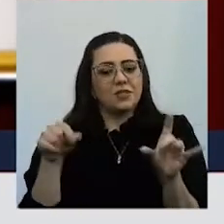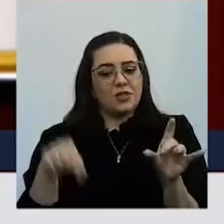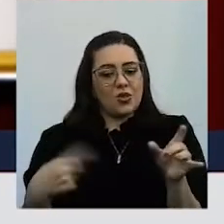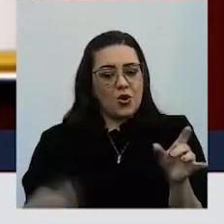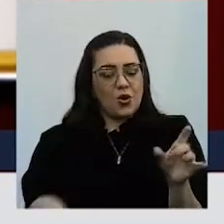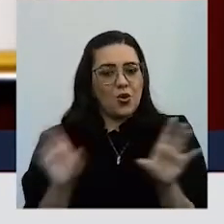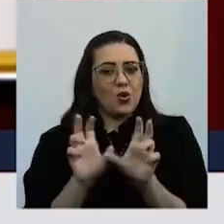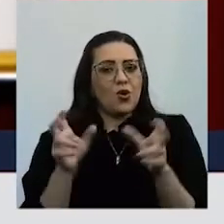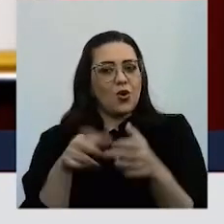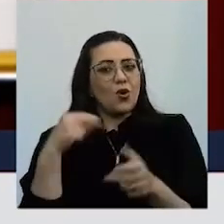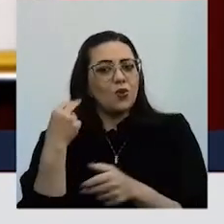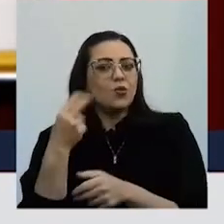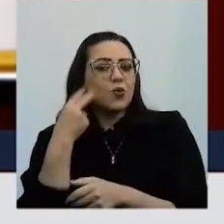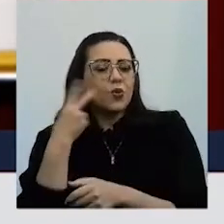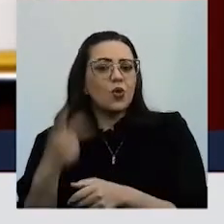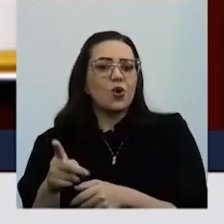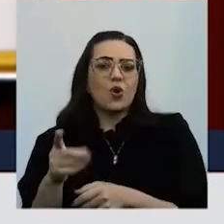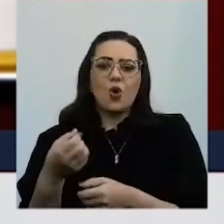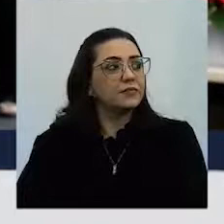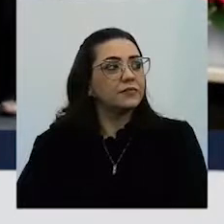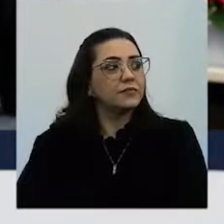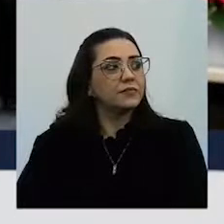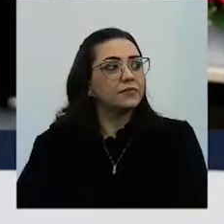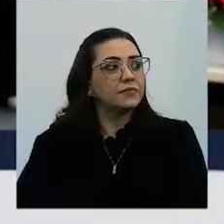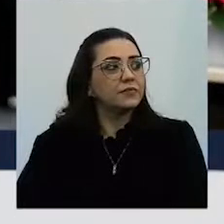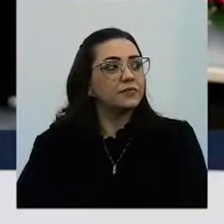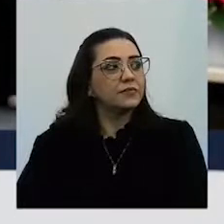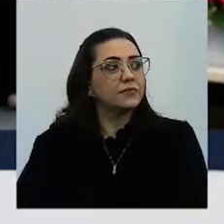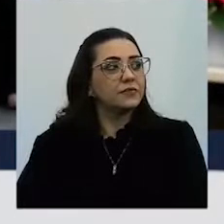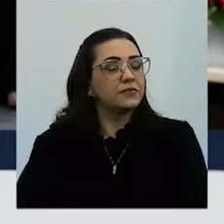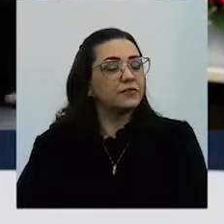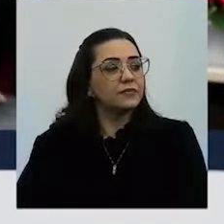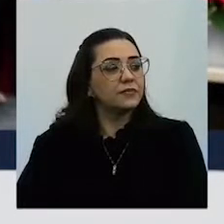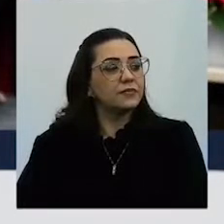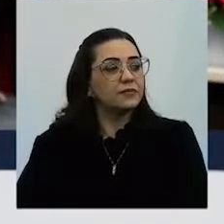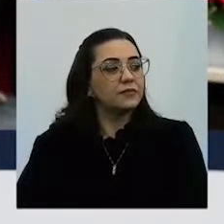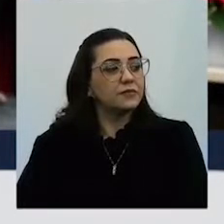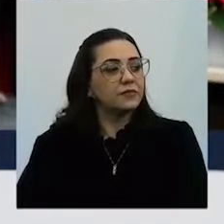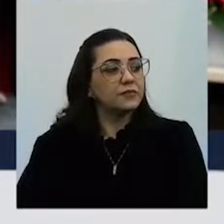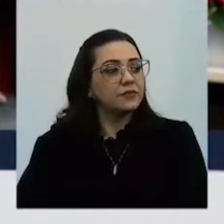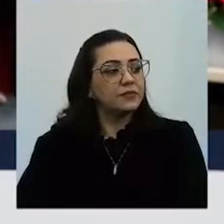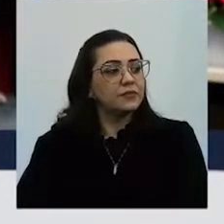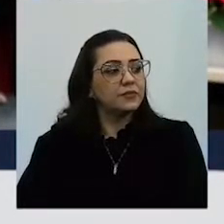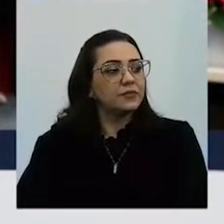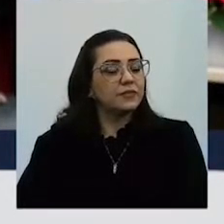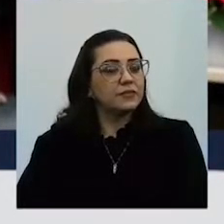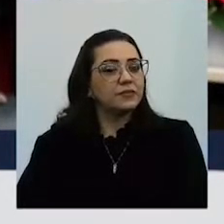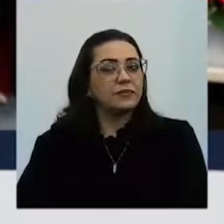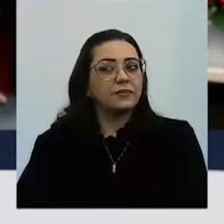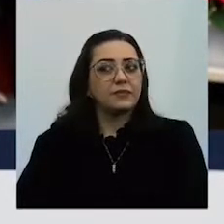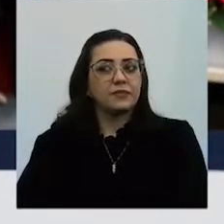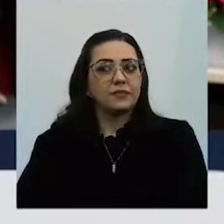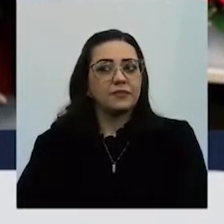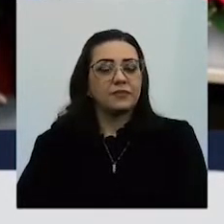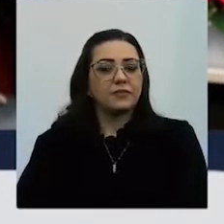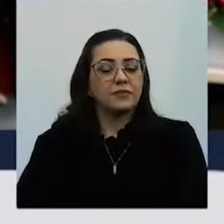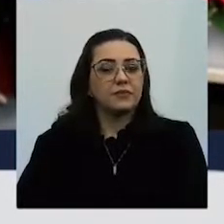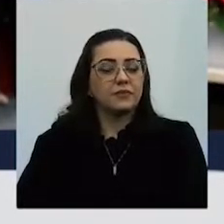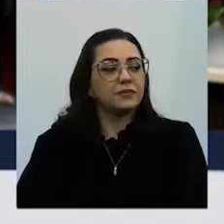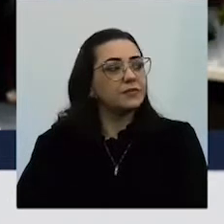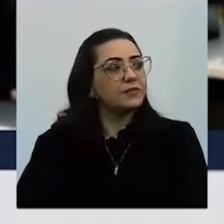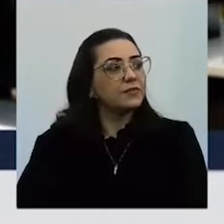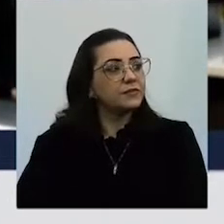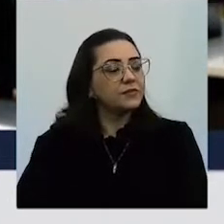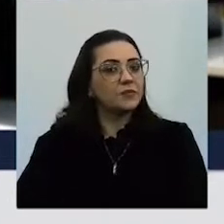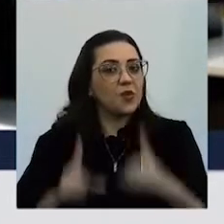hoje pela oportunidade de poder compartilhar isso com vocês. Em seguida, os vereadores concederam insígnia de honra ao mérito ao